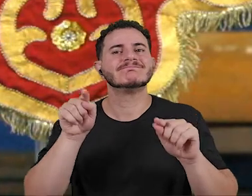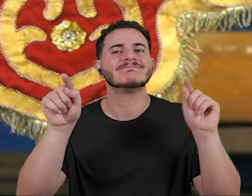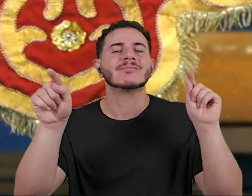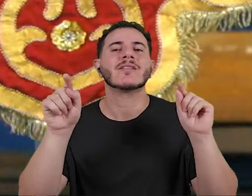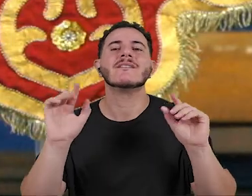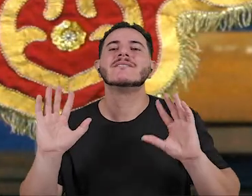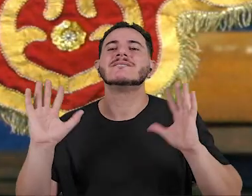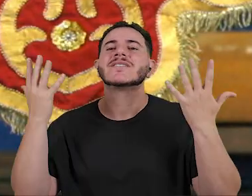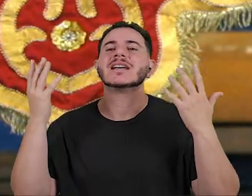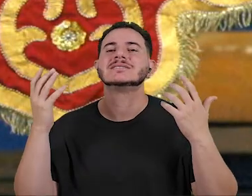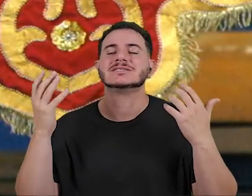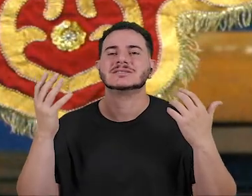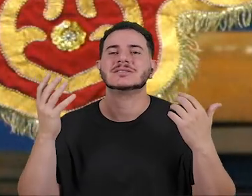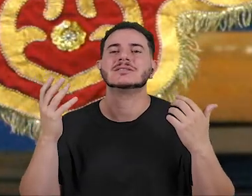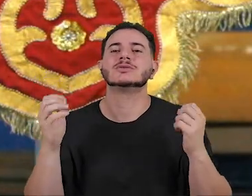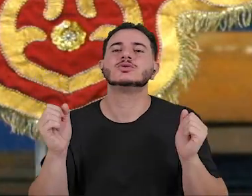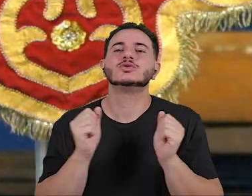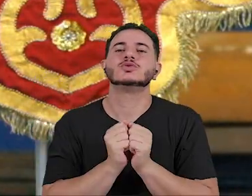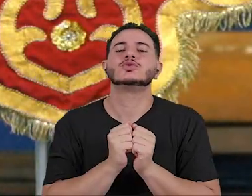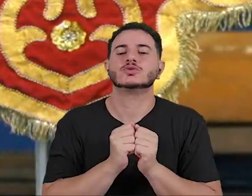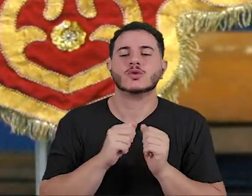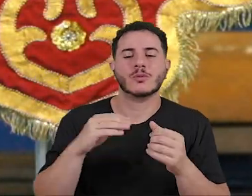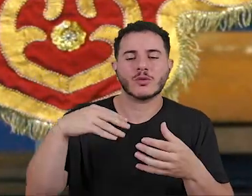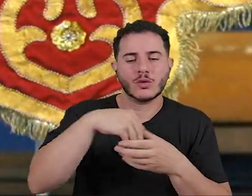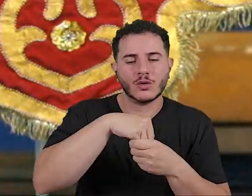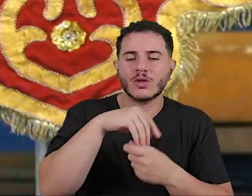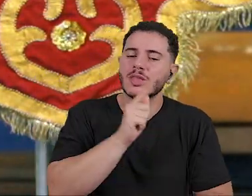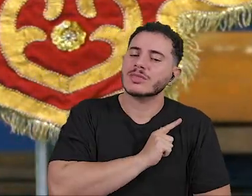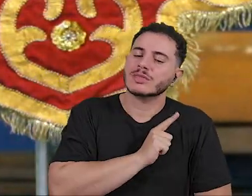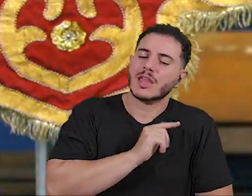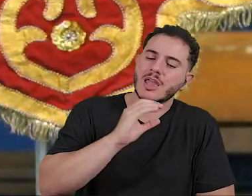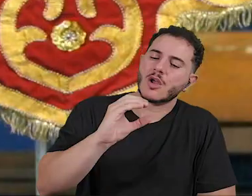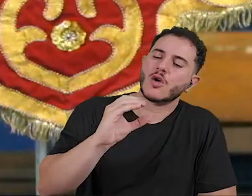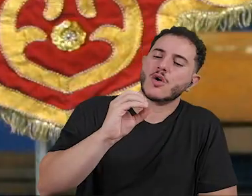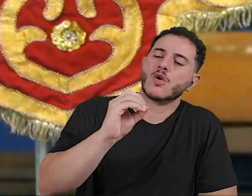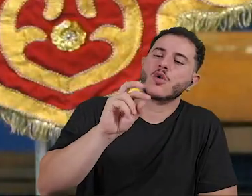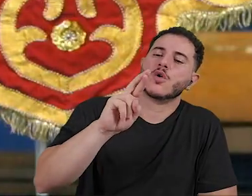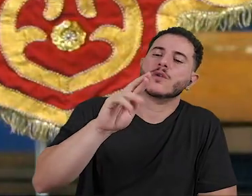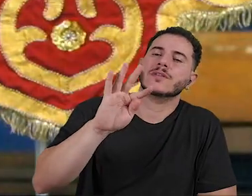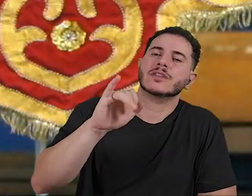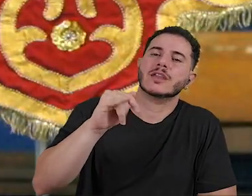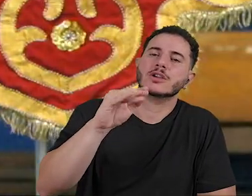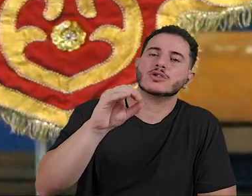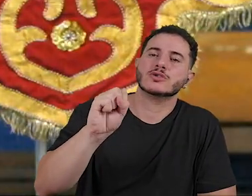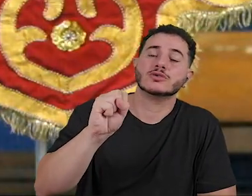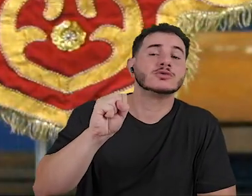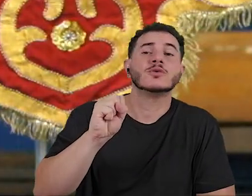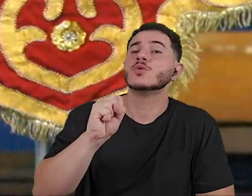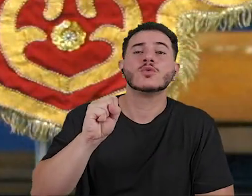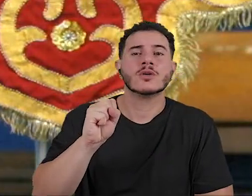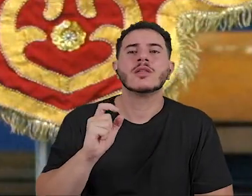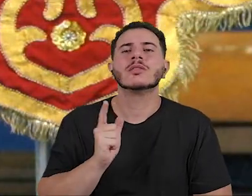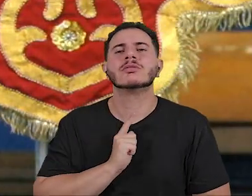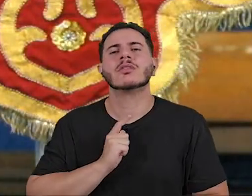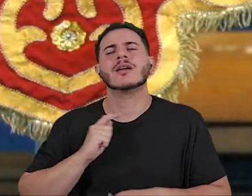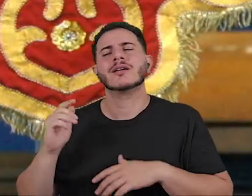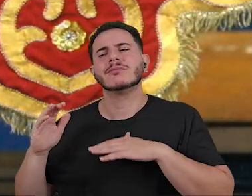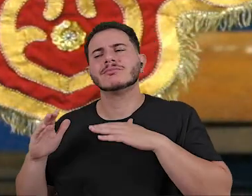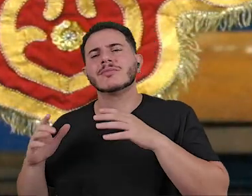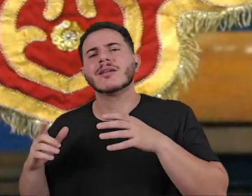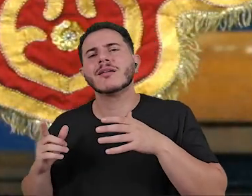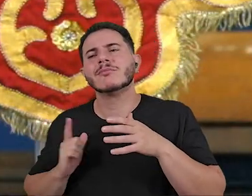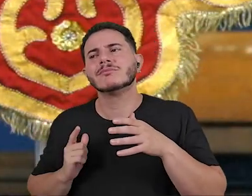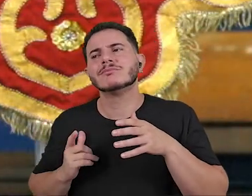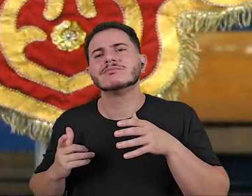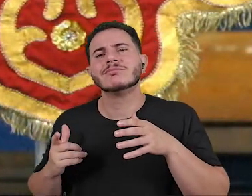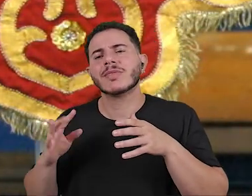fato de haver a presença dos tambores, por ter um séquito, né, por ter toda aquela semelhança,